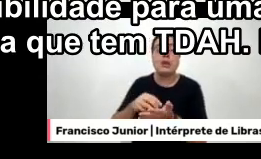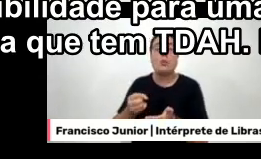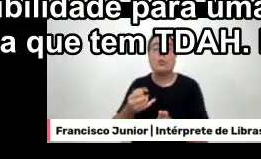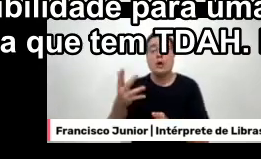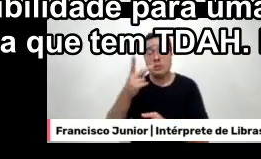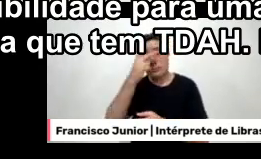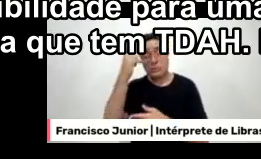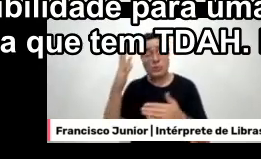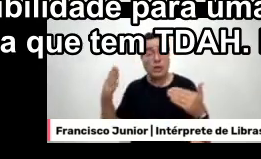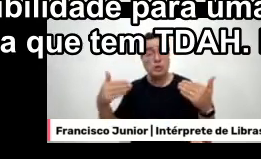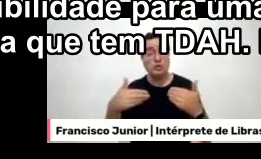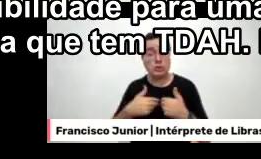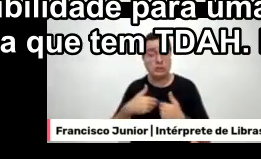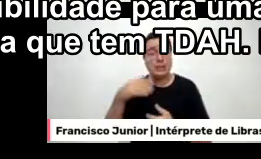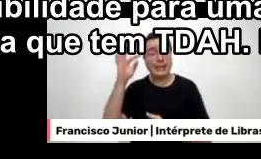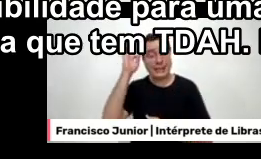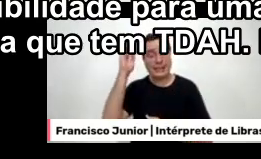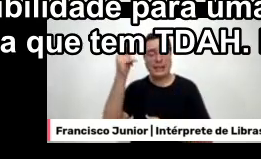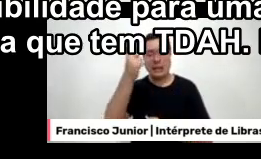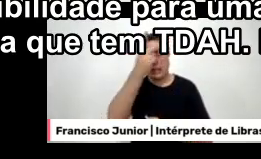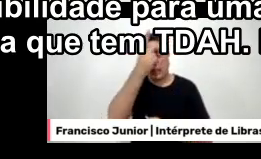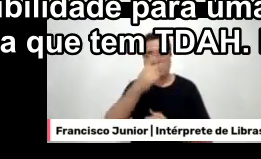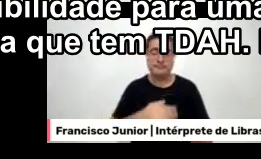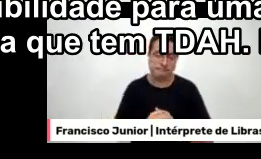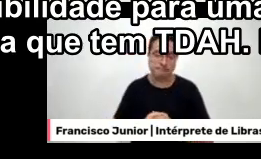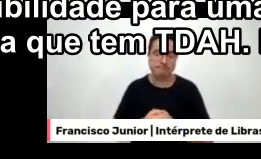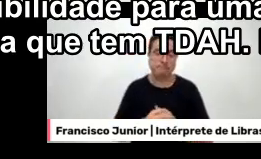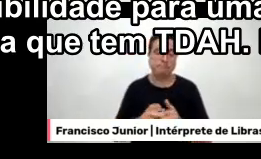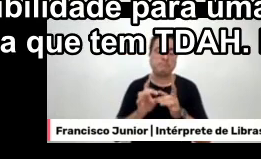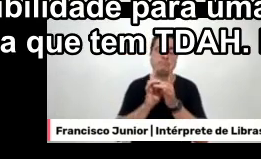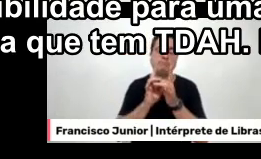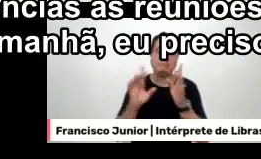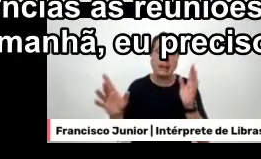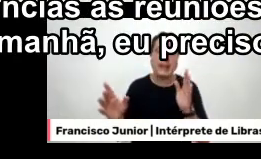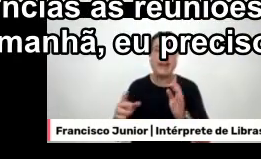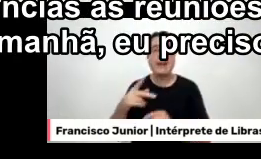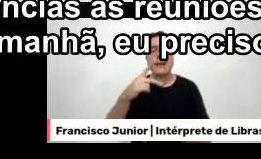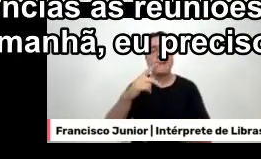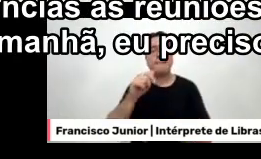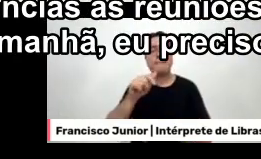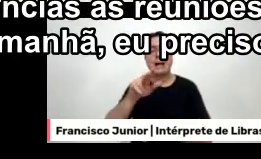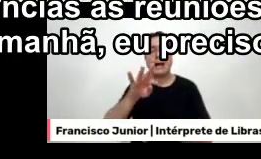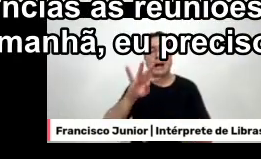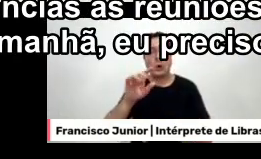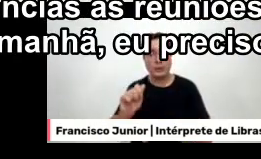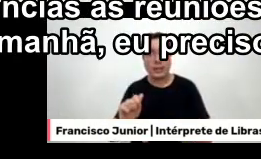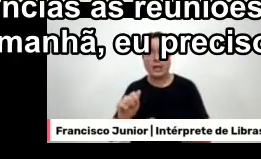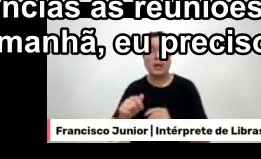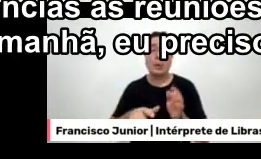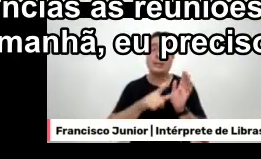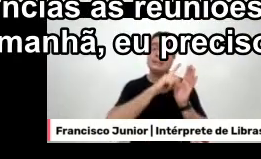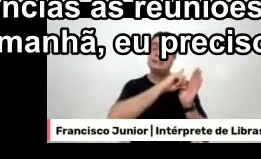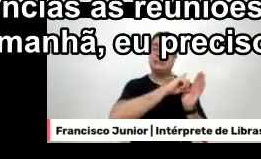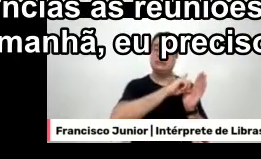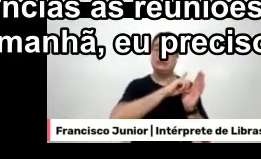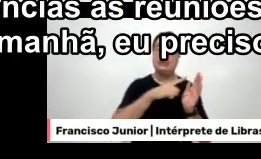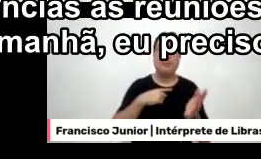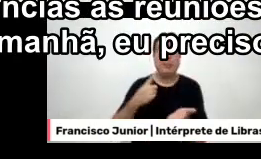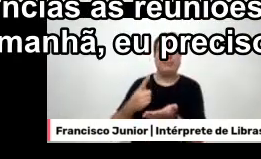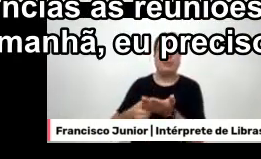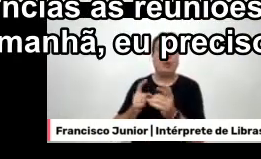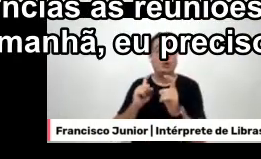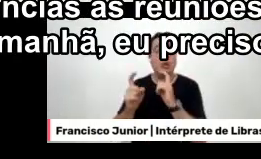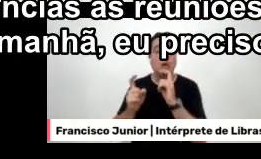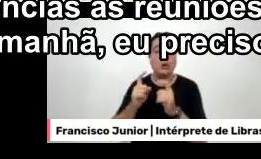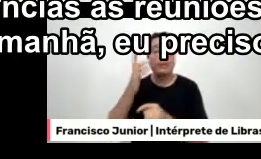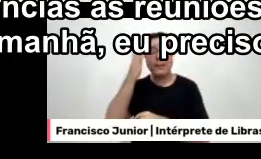para uma pessoa que tem TDAH. Disponibilizar pautas com antecedências às reuniões. Se eu marquei uma reunião para